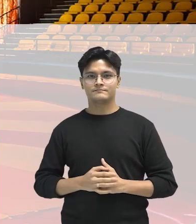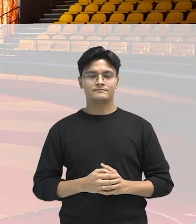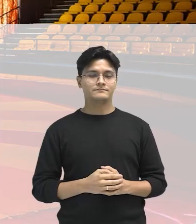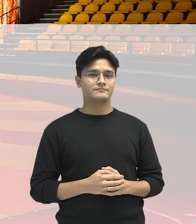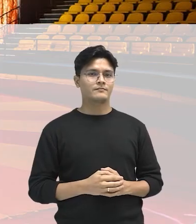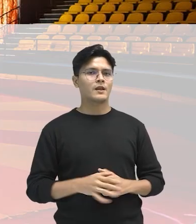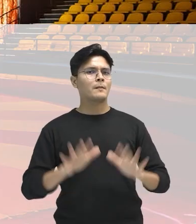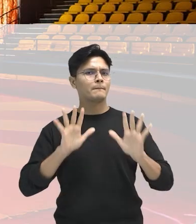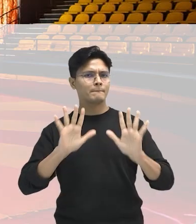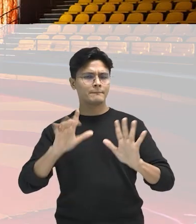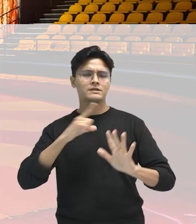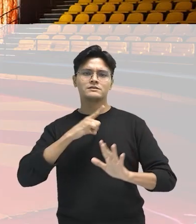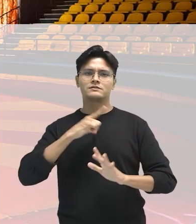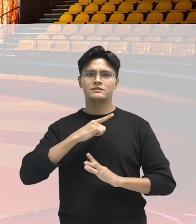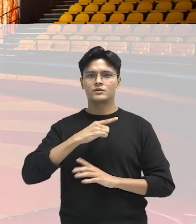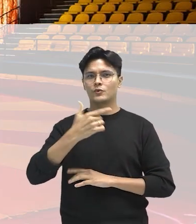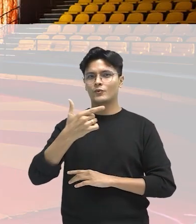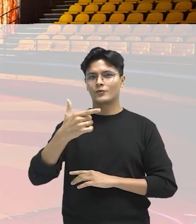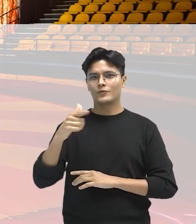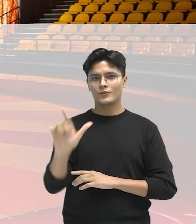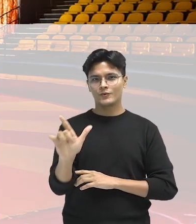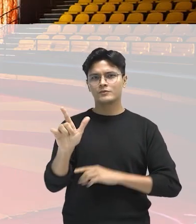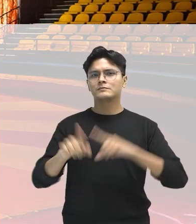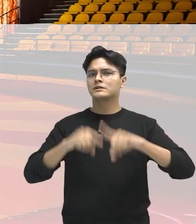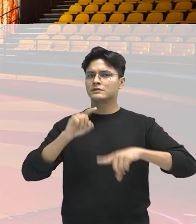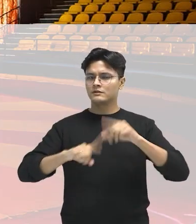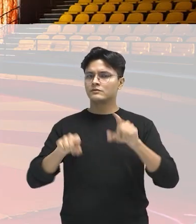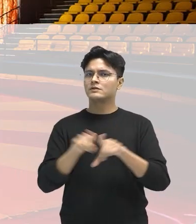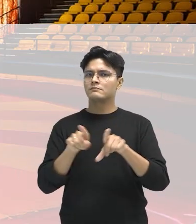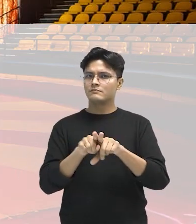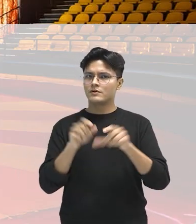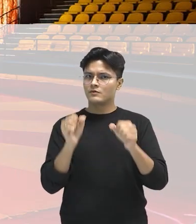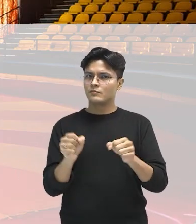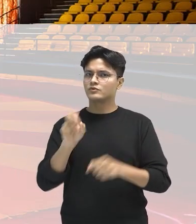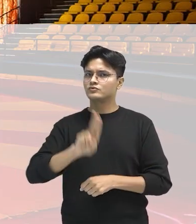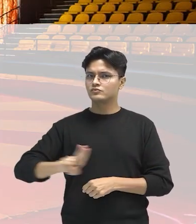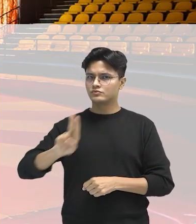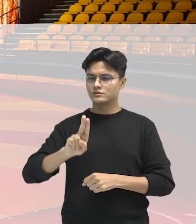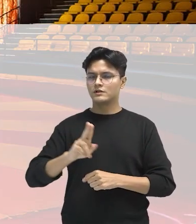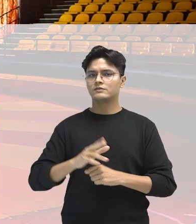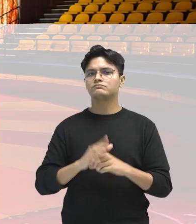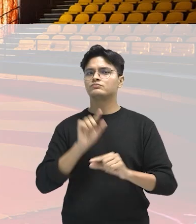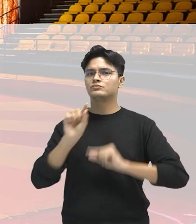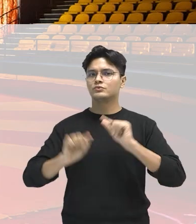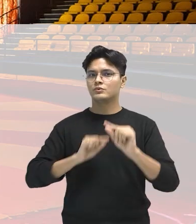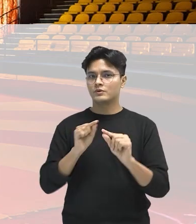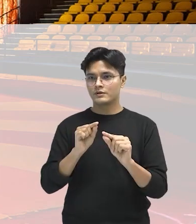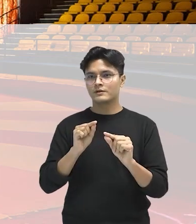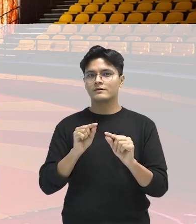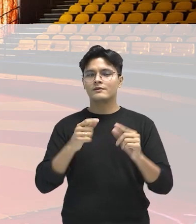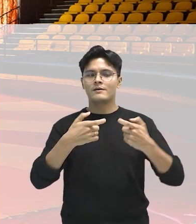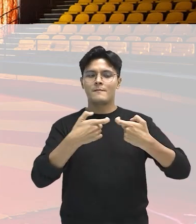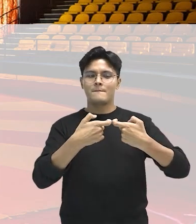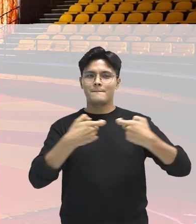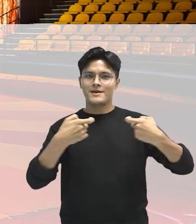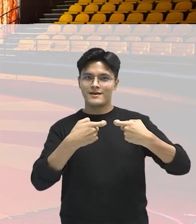mesmo? Mas tem uma outra forma de você fazer esta bolinha, que é